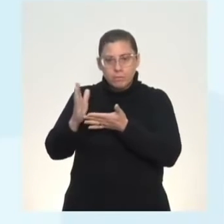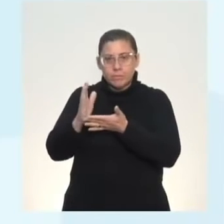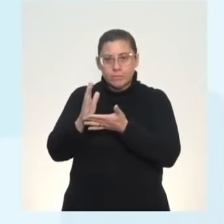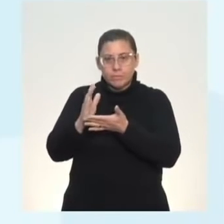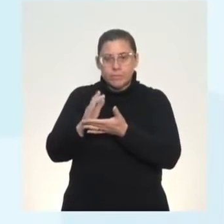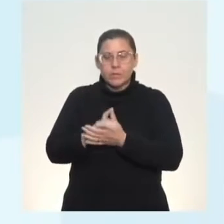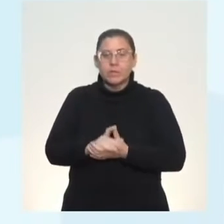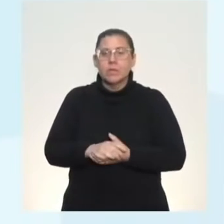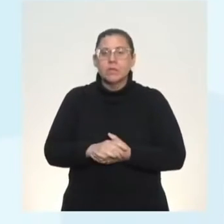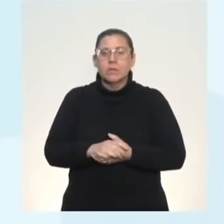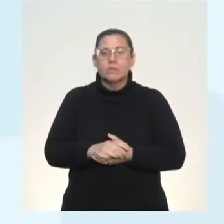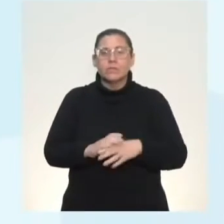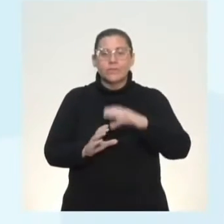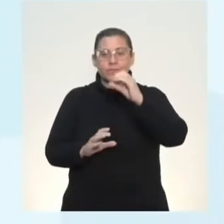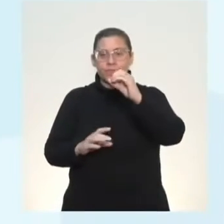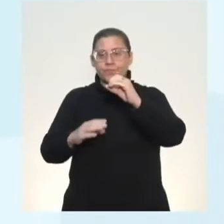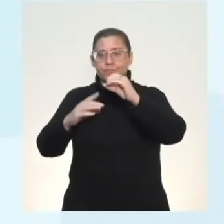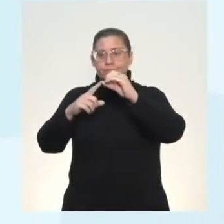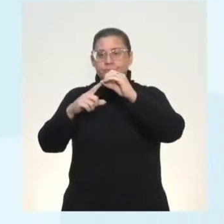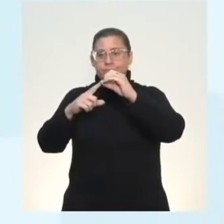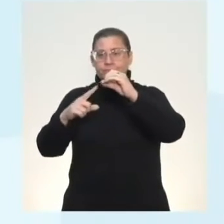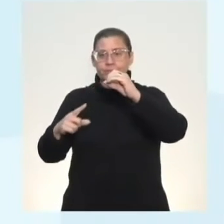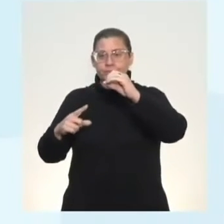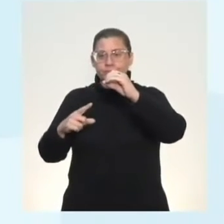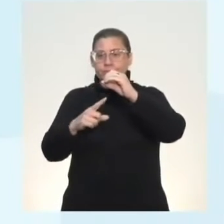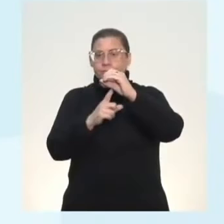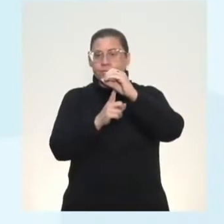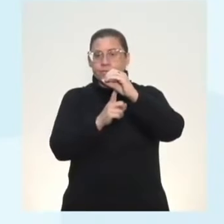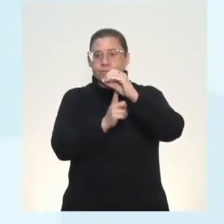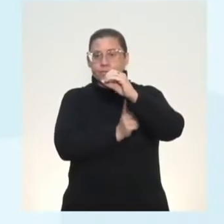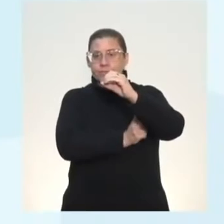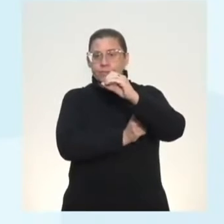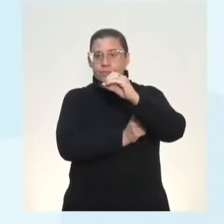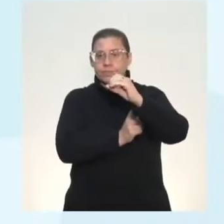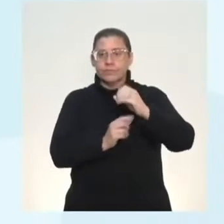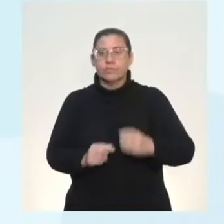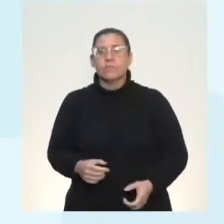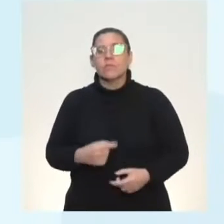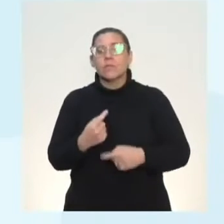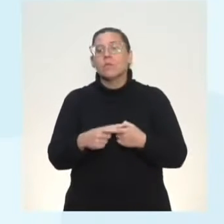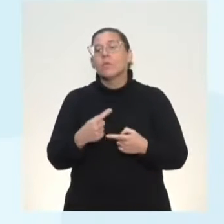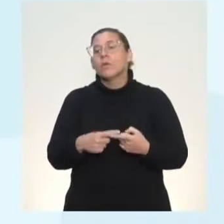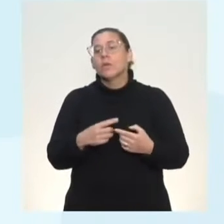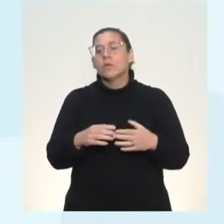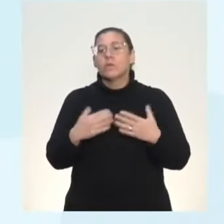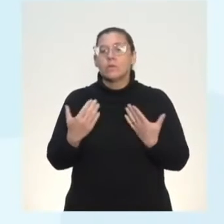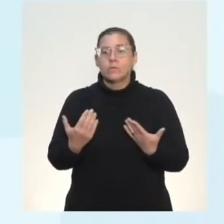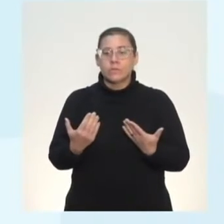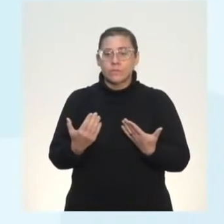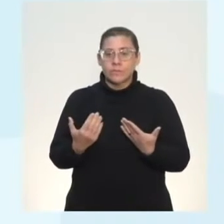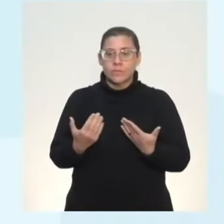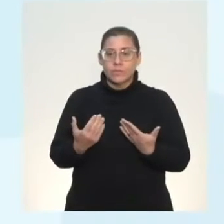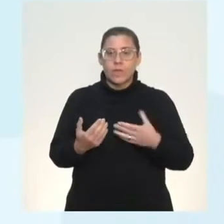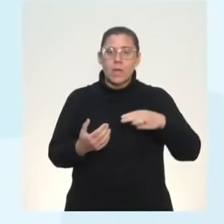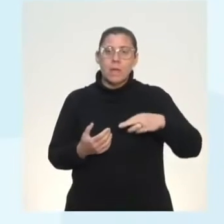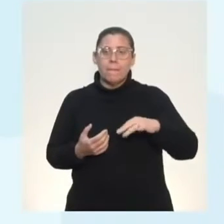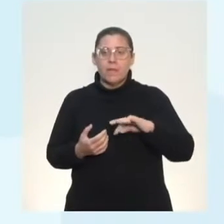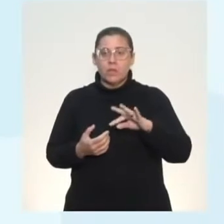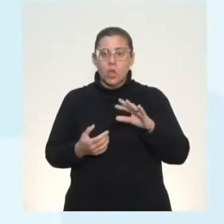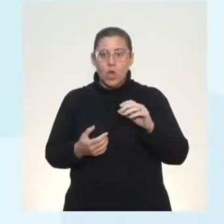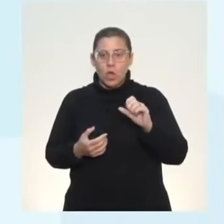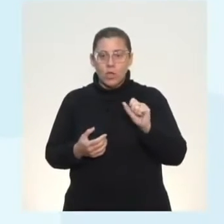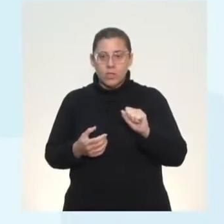elas vão fazer as células da mesma forma. Tudo bem? Por quê? Quando que as minhas células vão dividir por mitose? Para